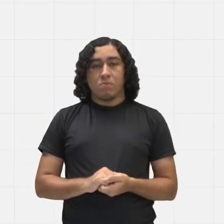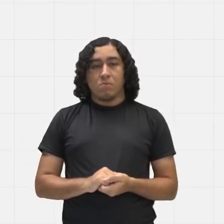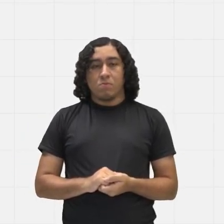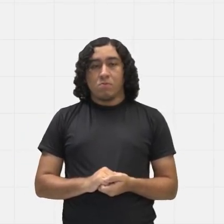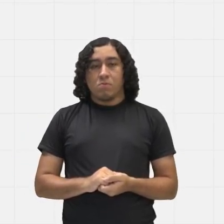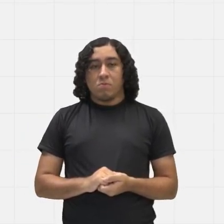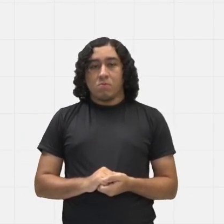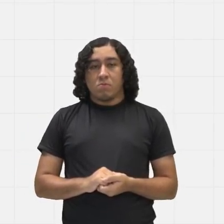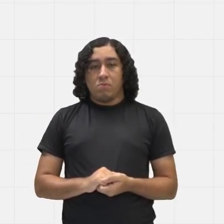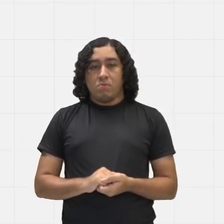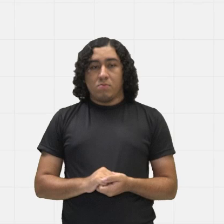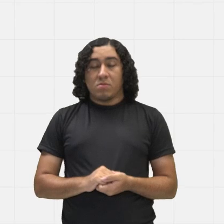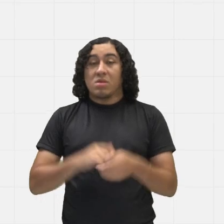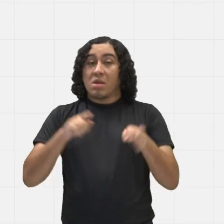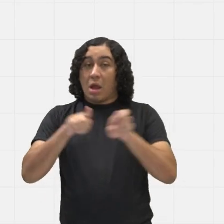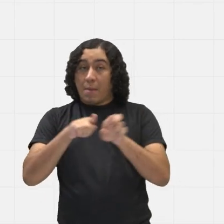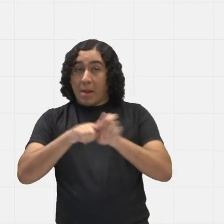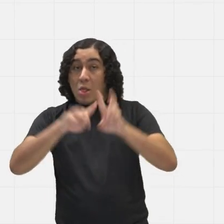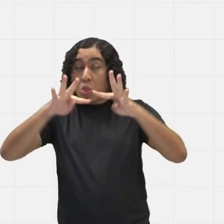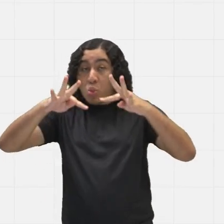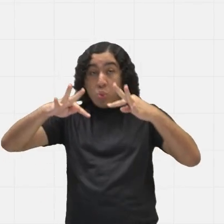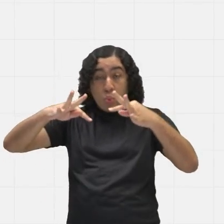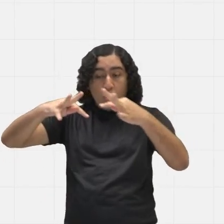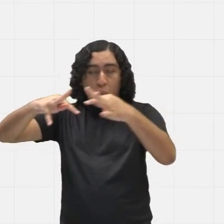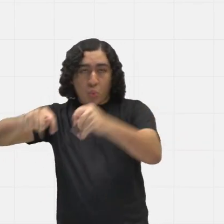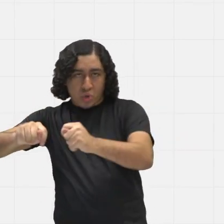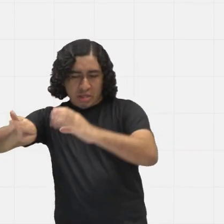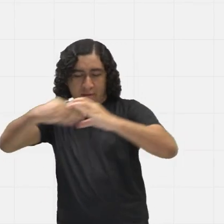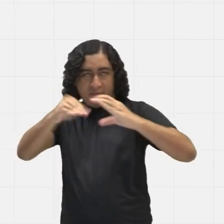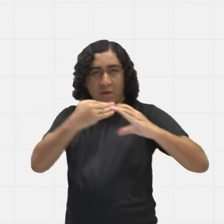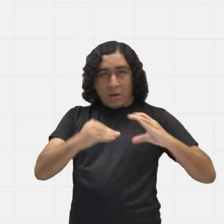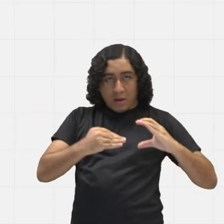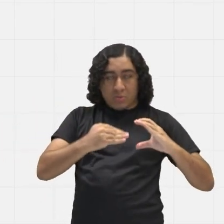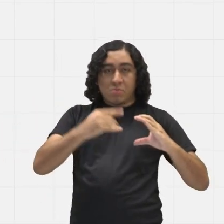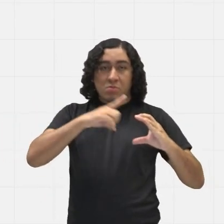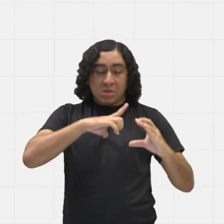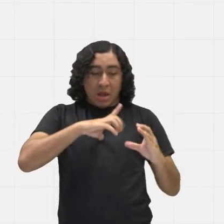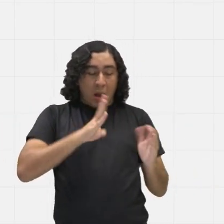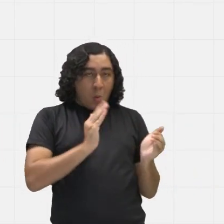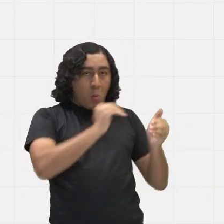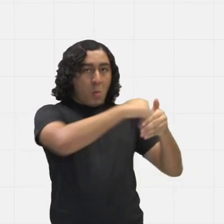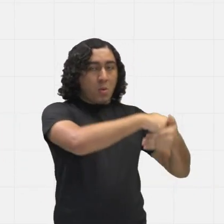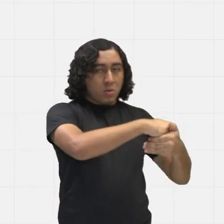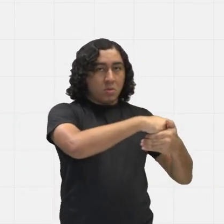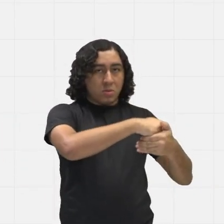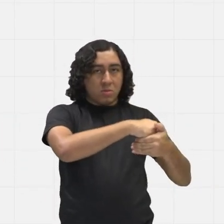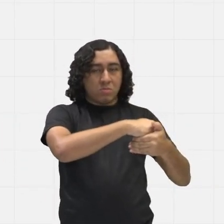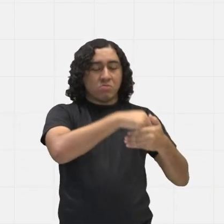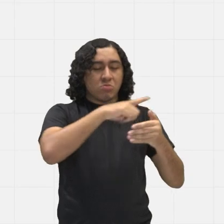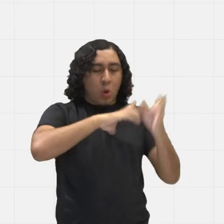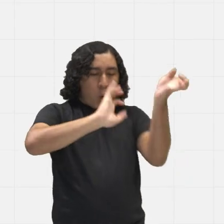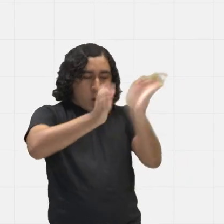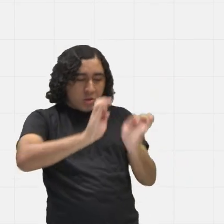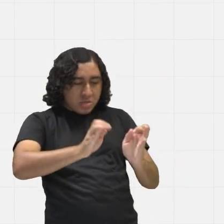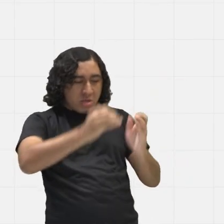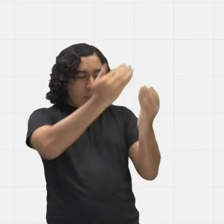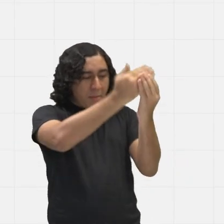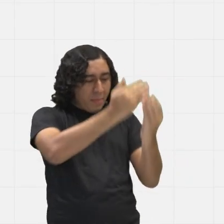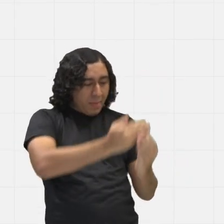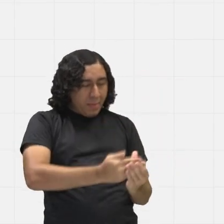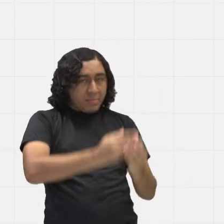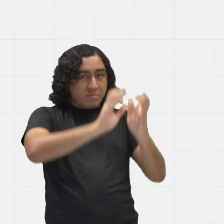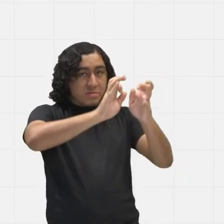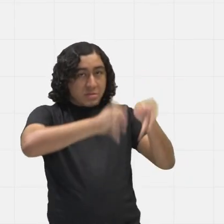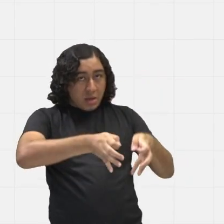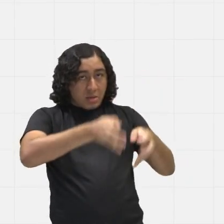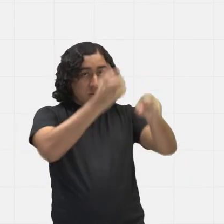Salve os documentos enviados por e-mail e IPTV Box, sempre organizando por pastas de arquivos, por componente e unidade